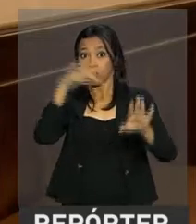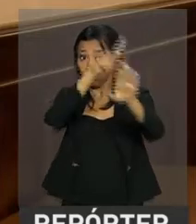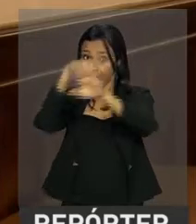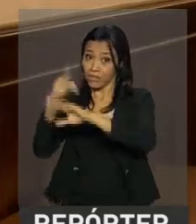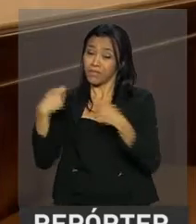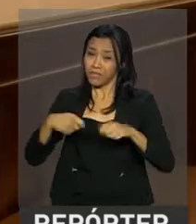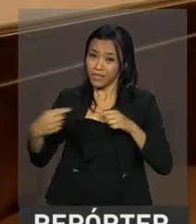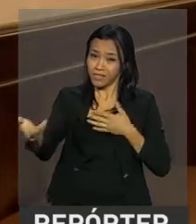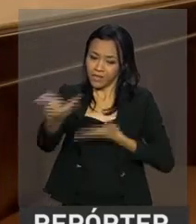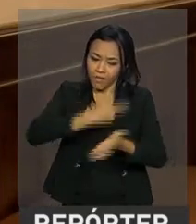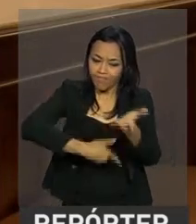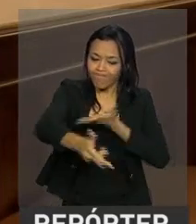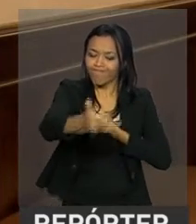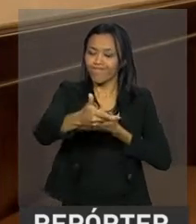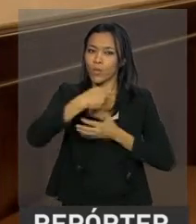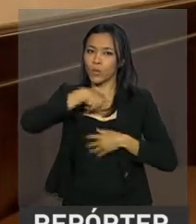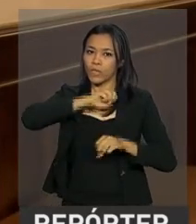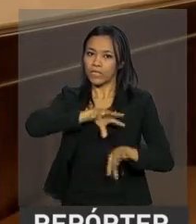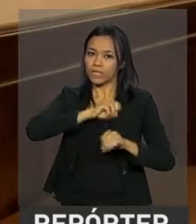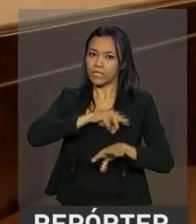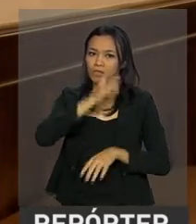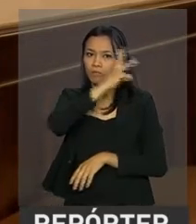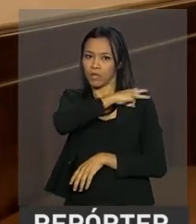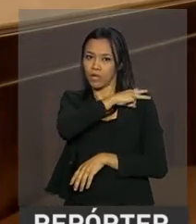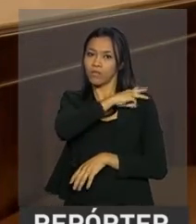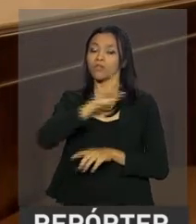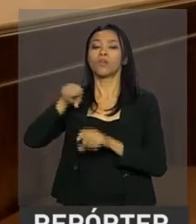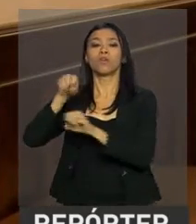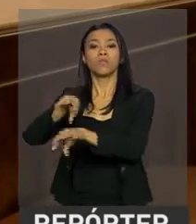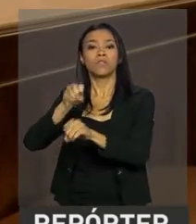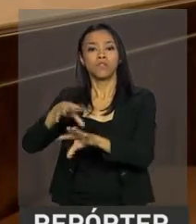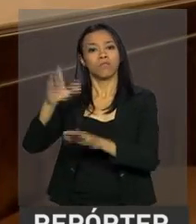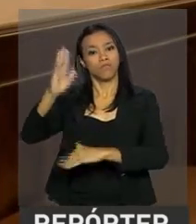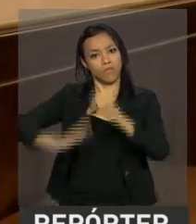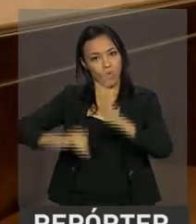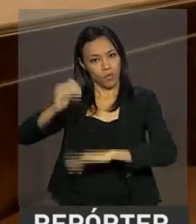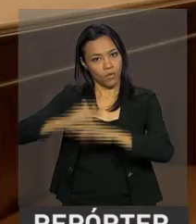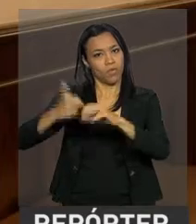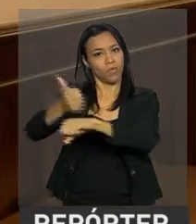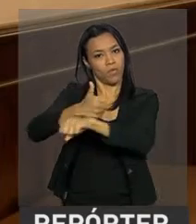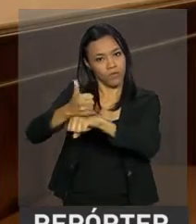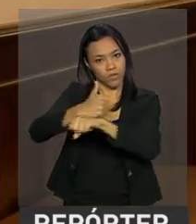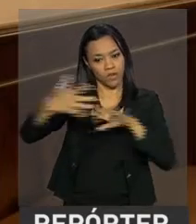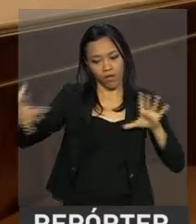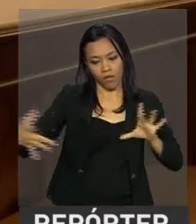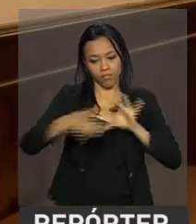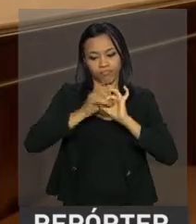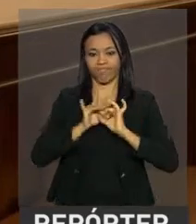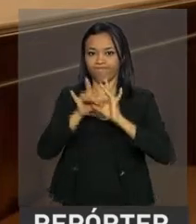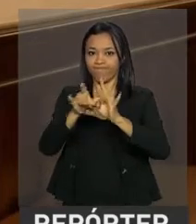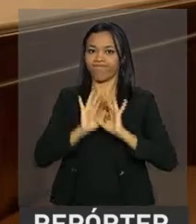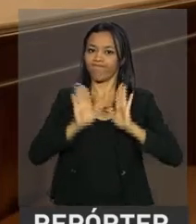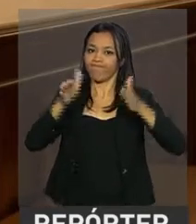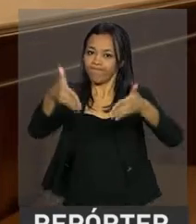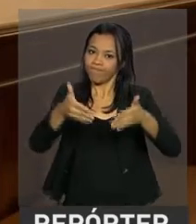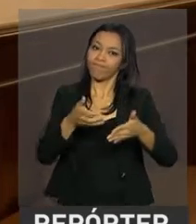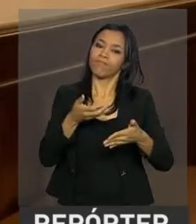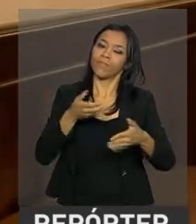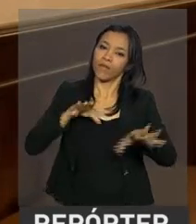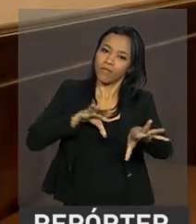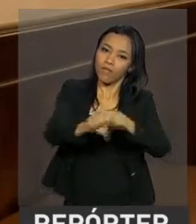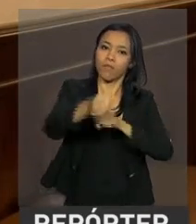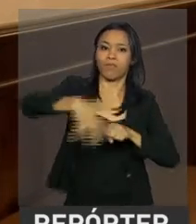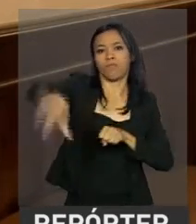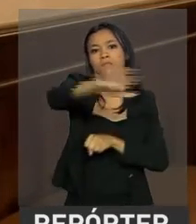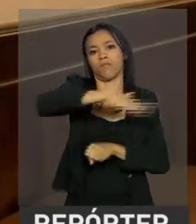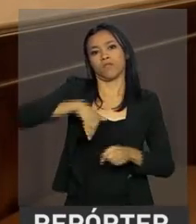a educação de nível médio com a educação profissional nesse contexto de profissões mais